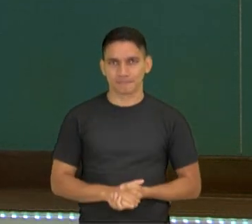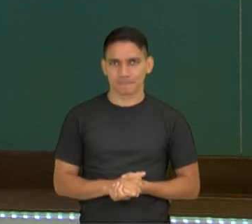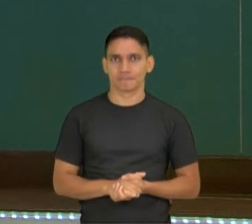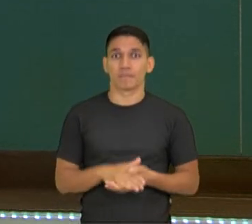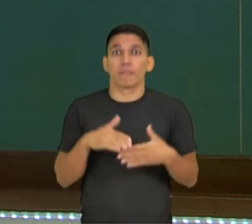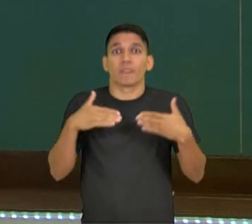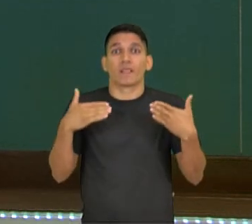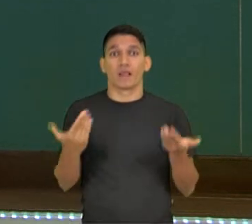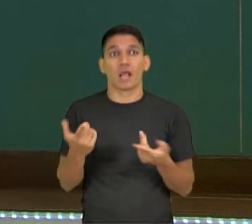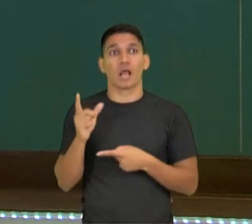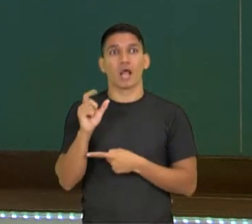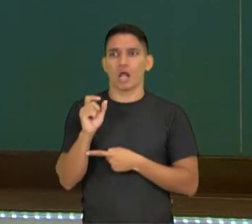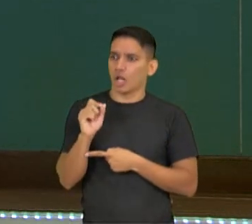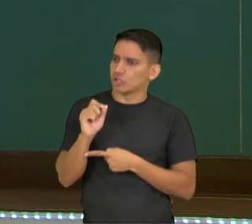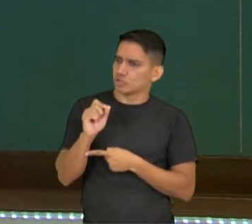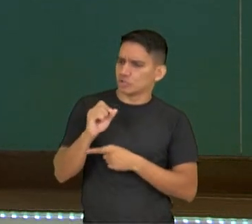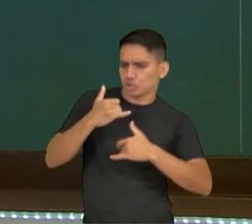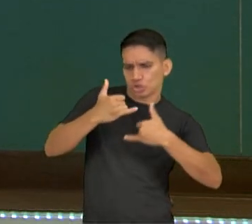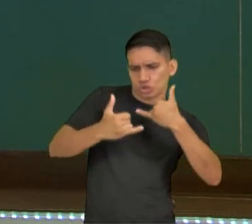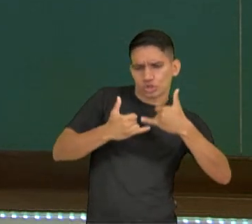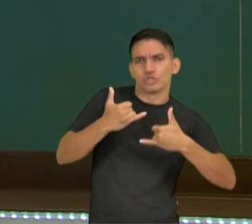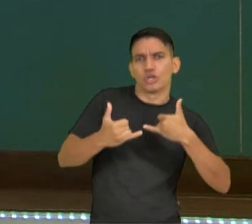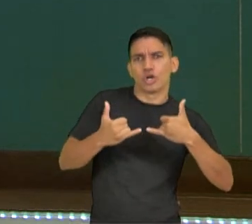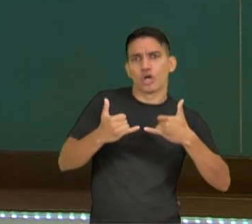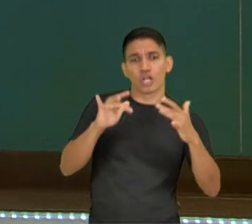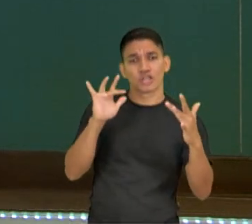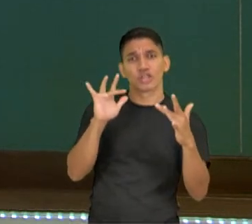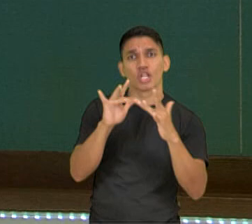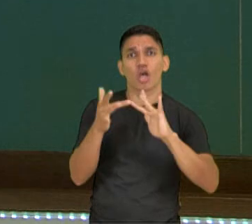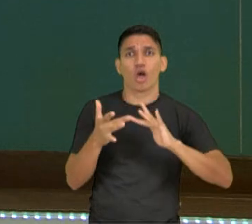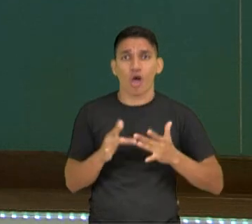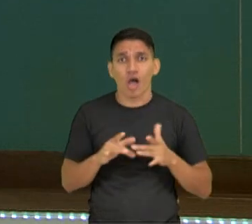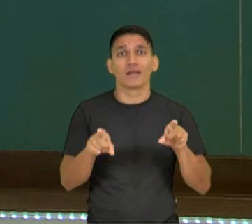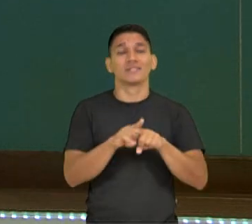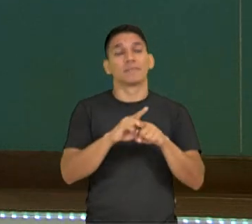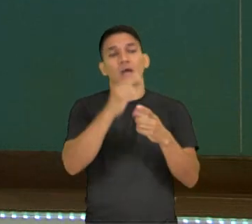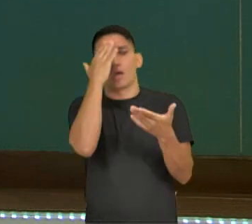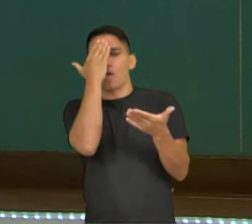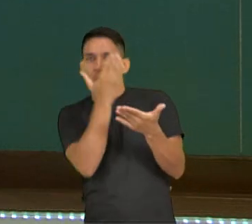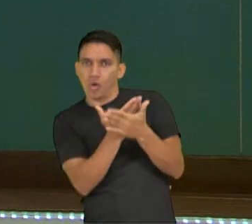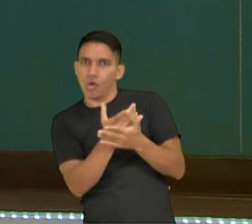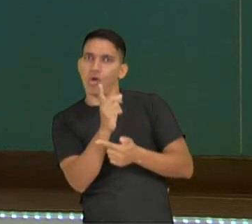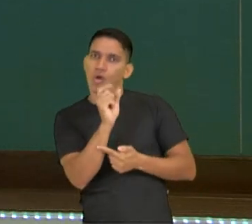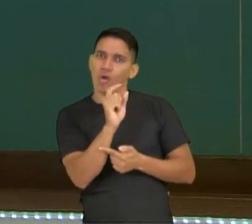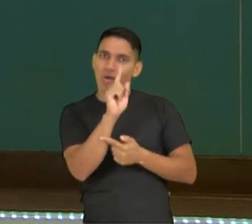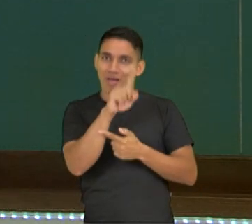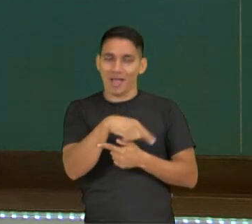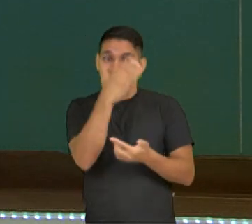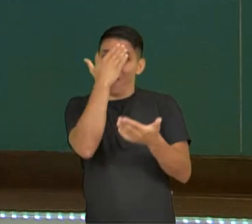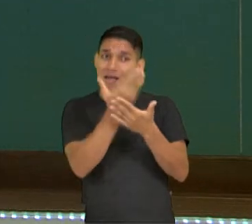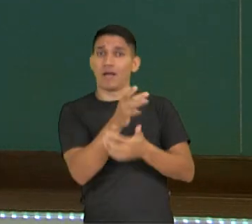Agora os jogos de toque e confiança, o próprio nome já diz, é o toque e confiar na pessoa.